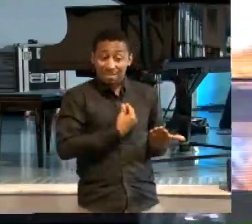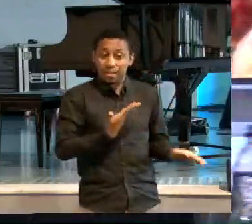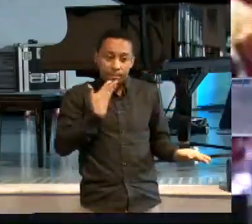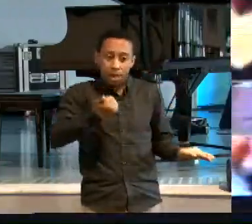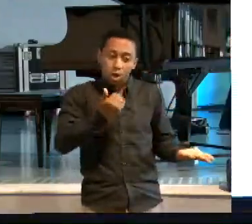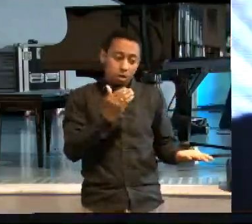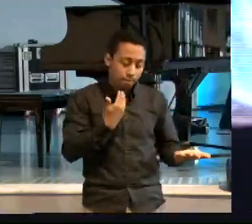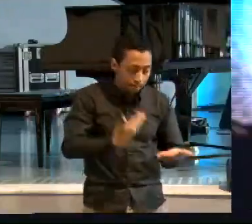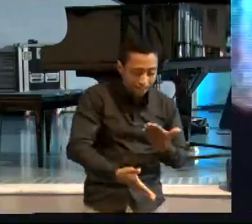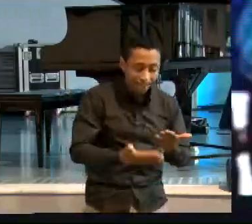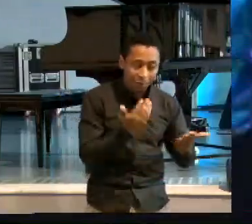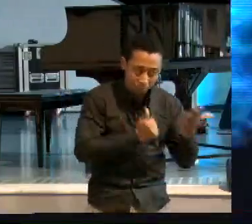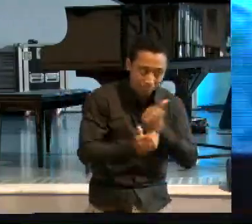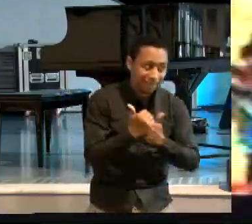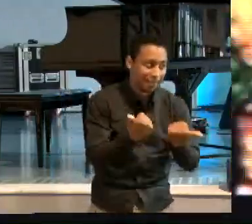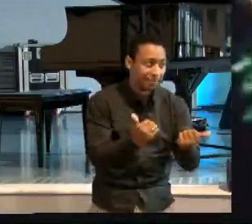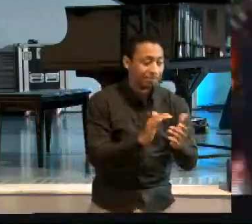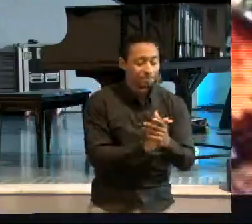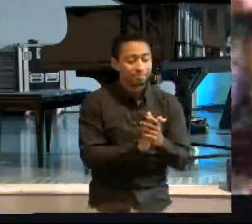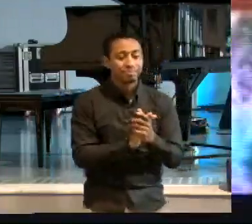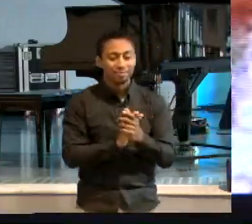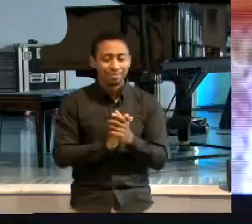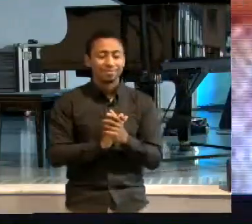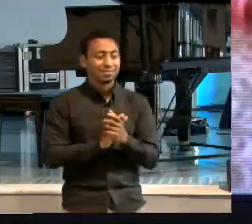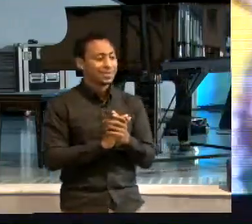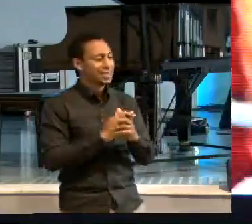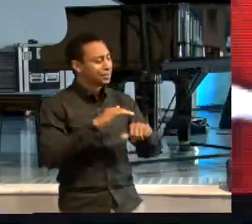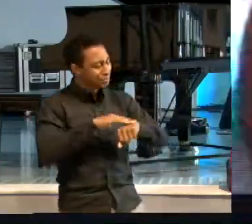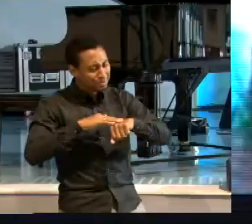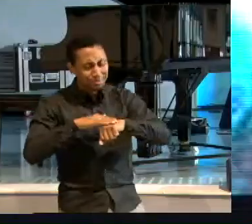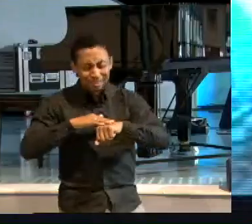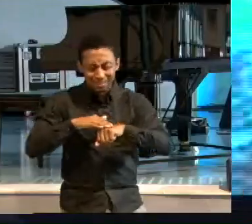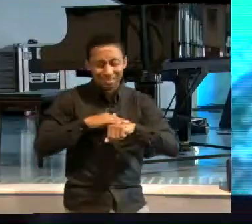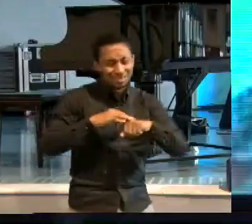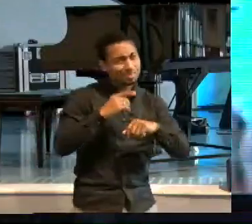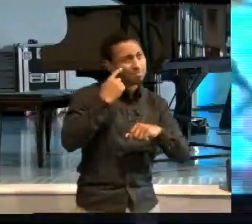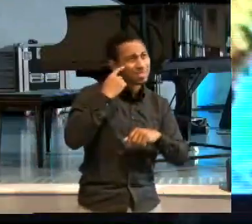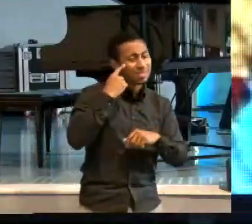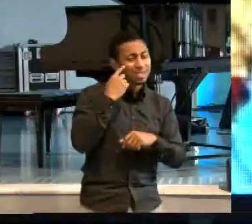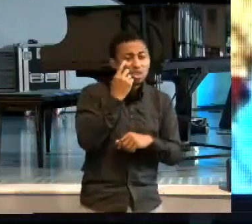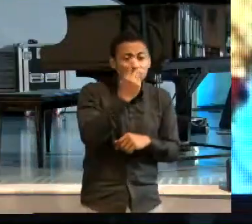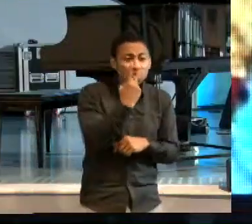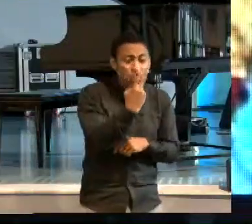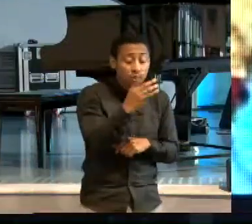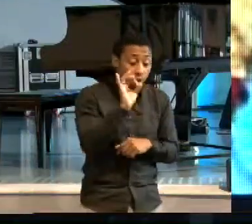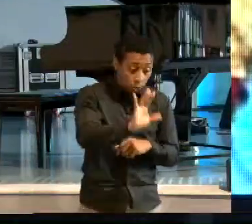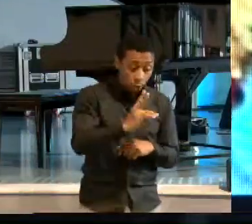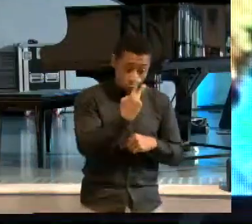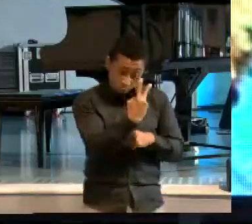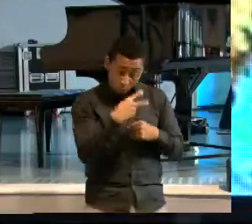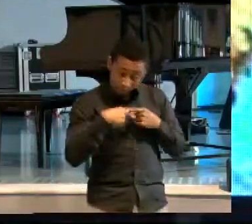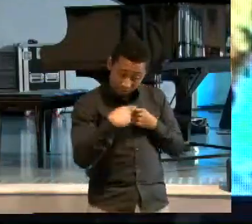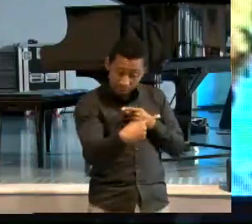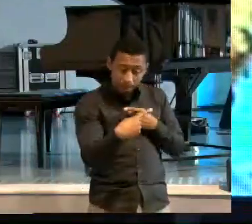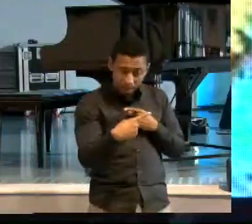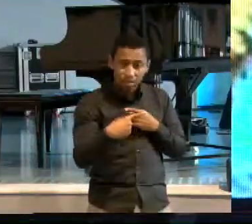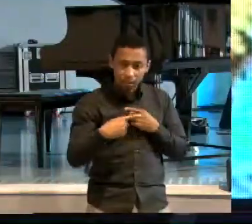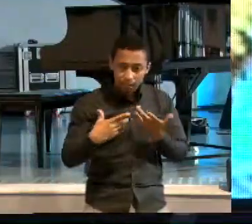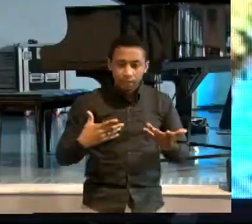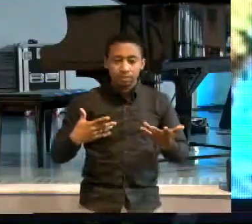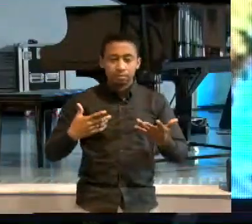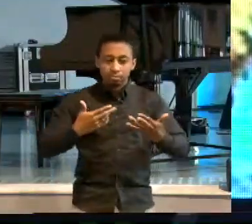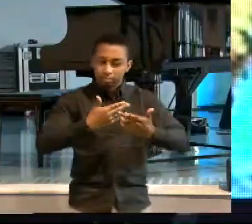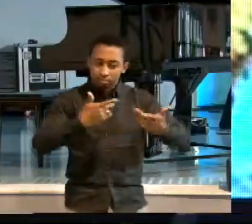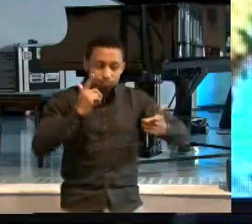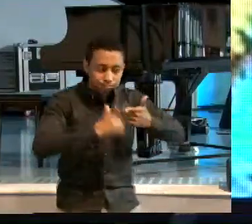Mas ele, nesse momento, me contando essa história, eu falei: cara, eu tive só 2 semanas com vocês. E foram tensões